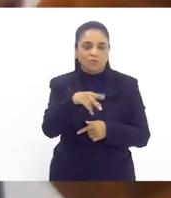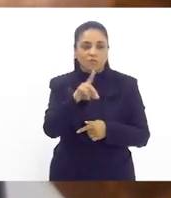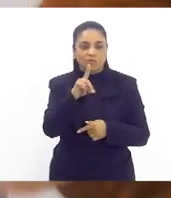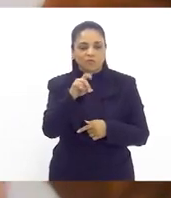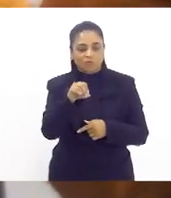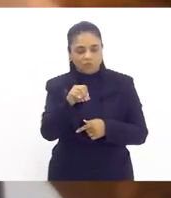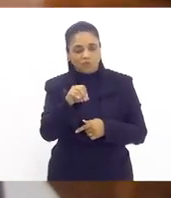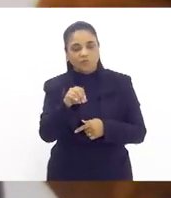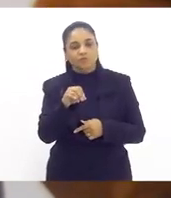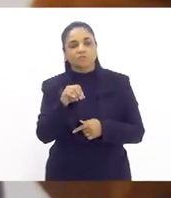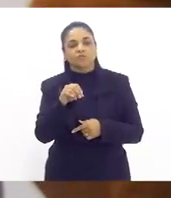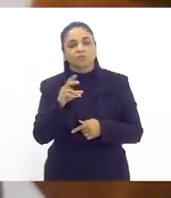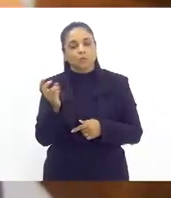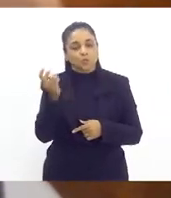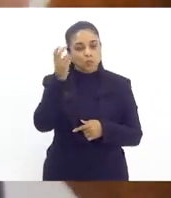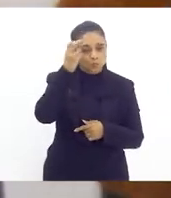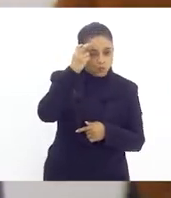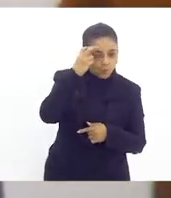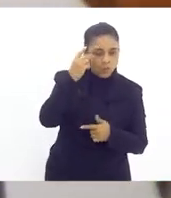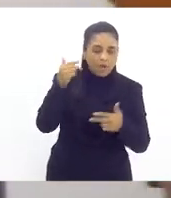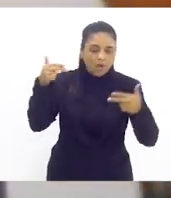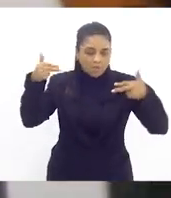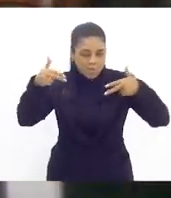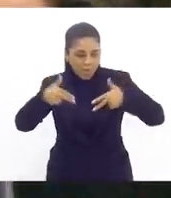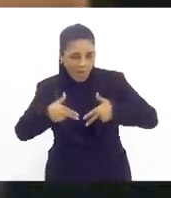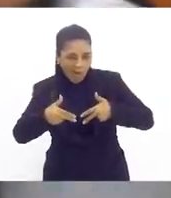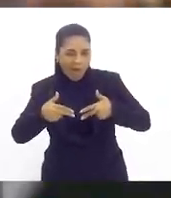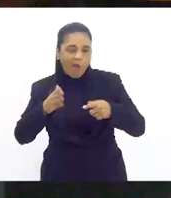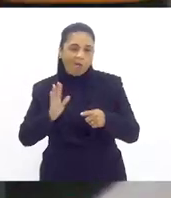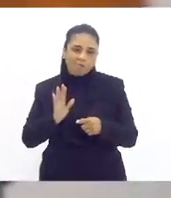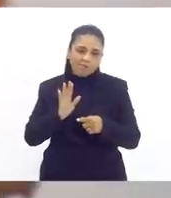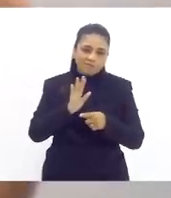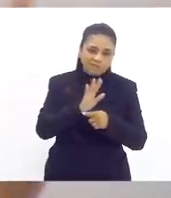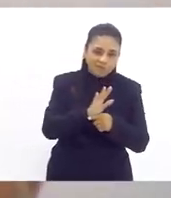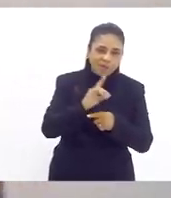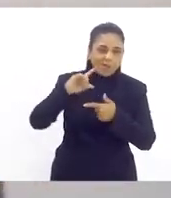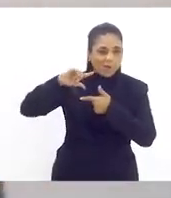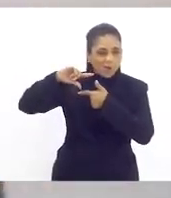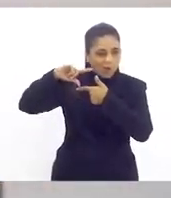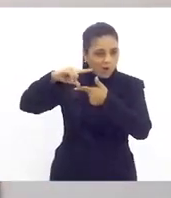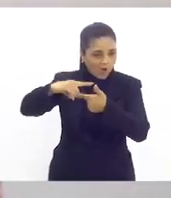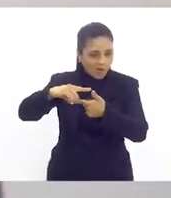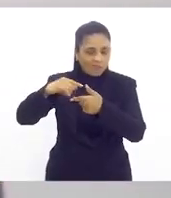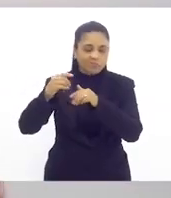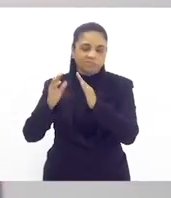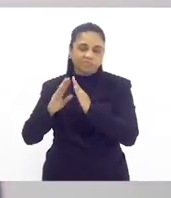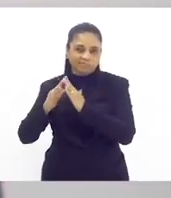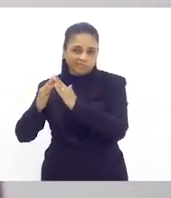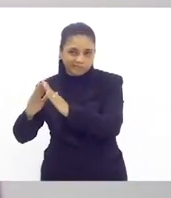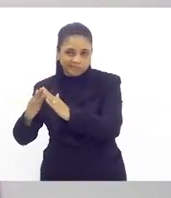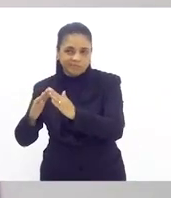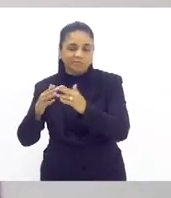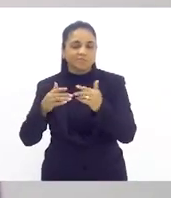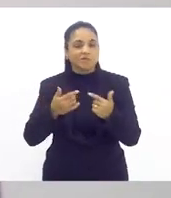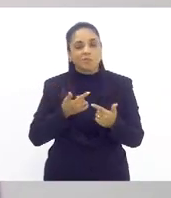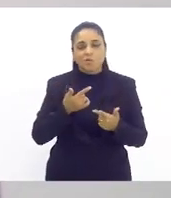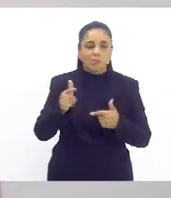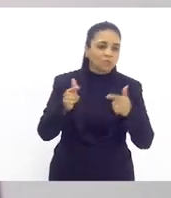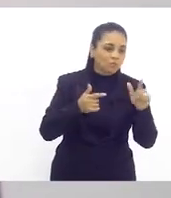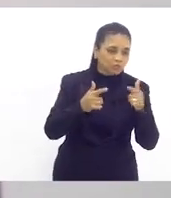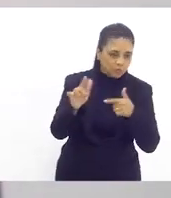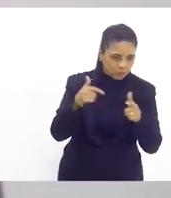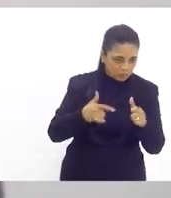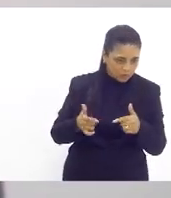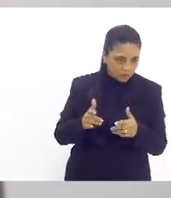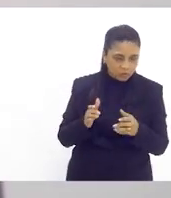fomentar hip hop comunidade tradicionais E tantas outras demandas que aparecem aqui e que talvez